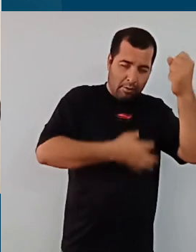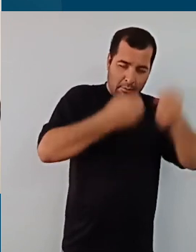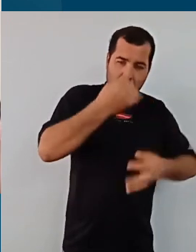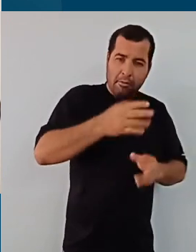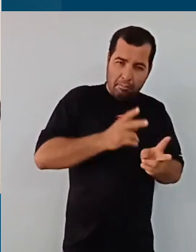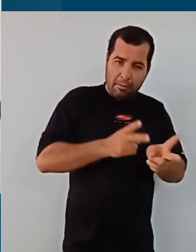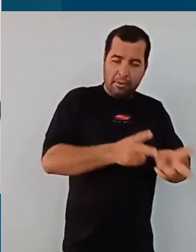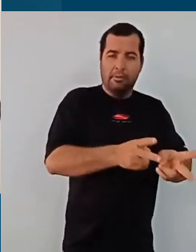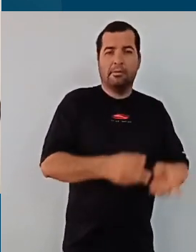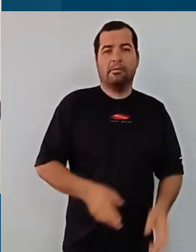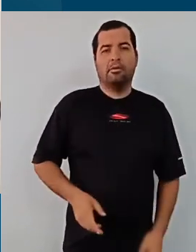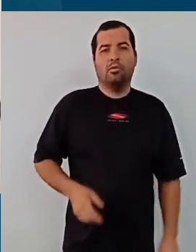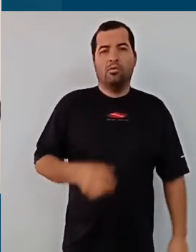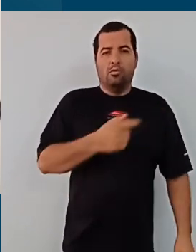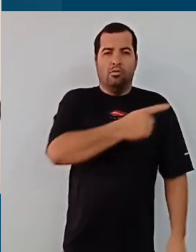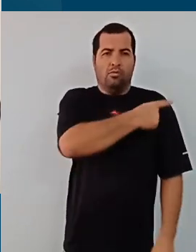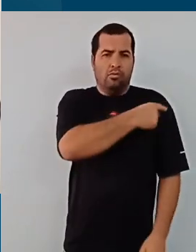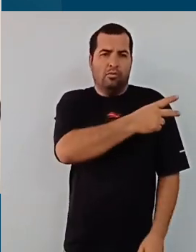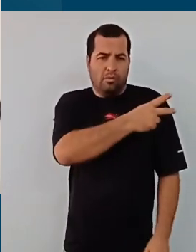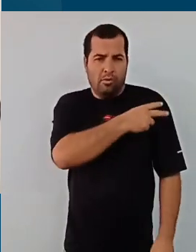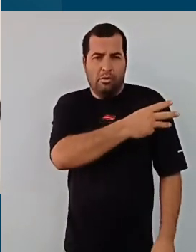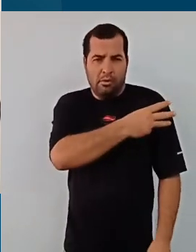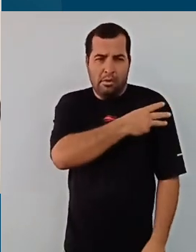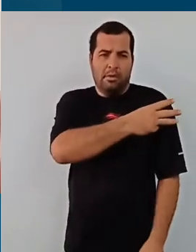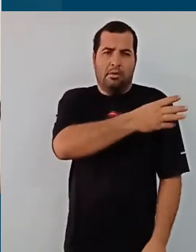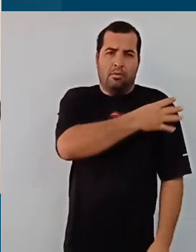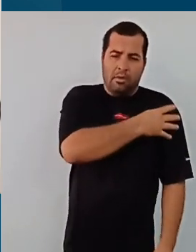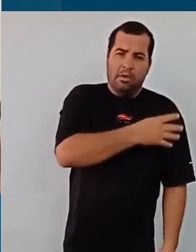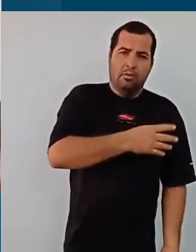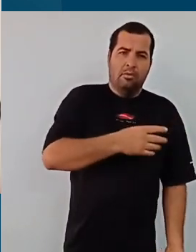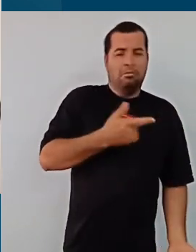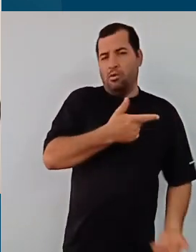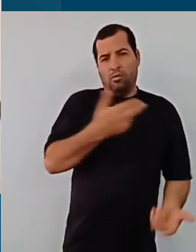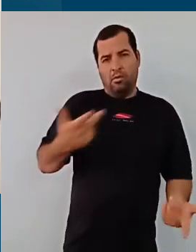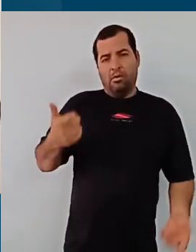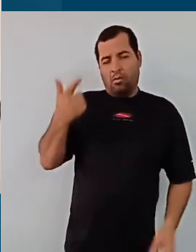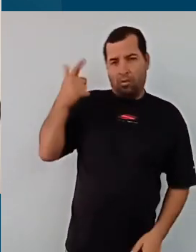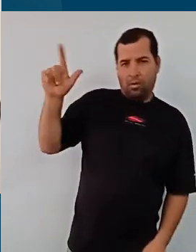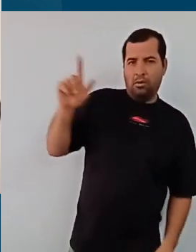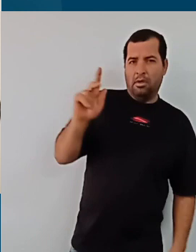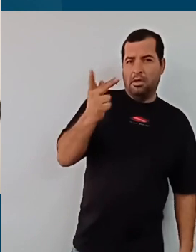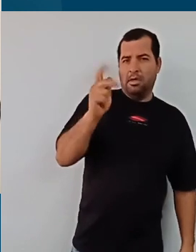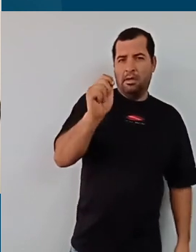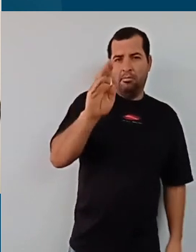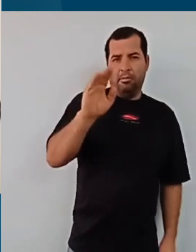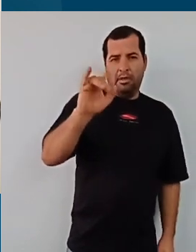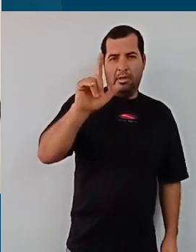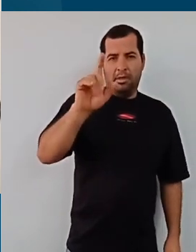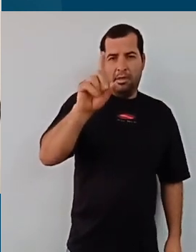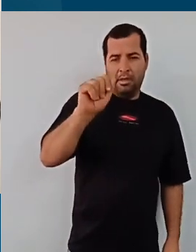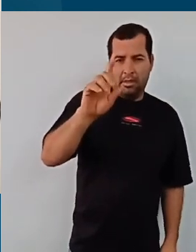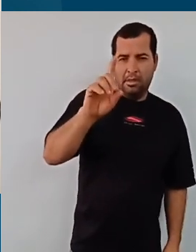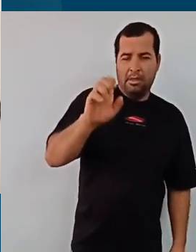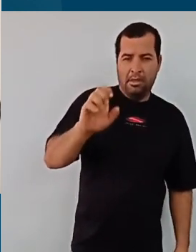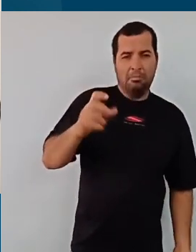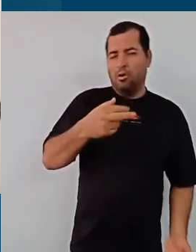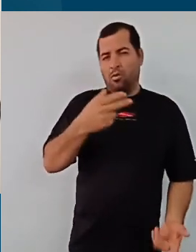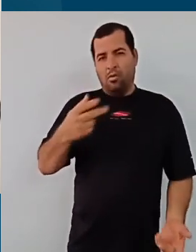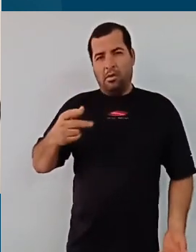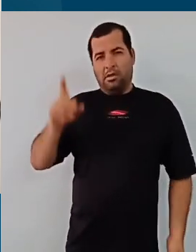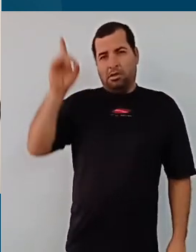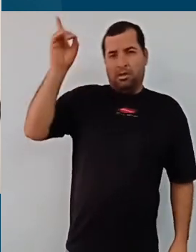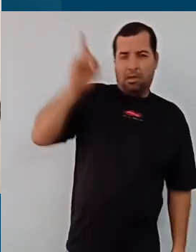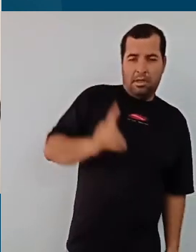ter ano 1, 2, 3, 4 e competências, habilidades, direitos, objetos de conhecimento